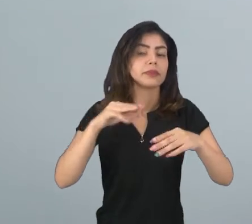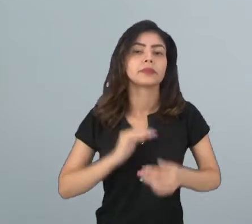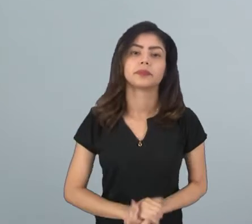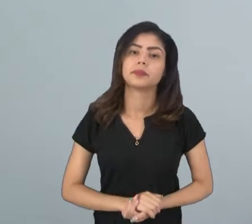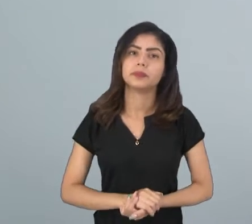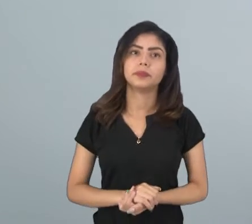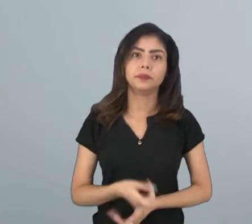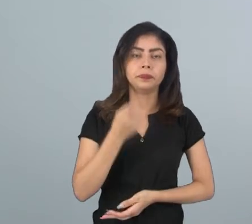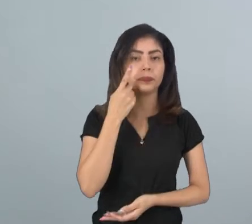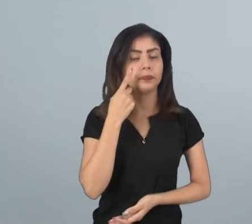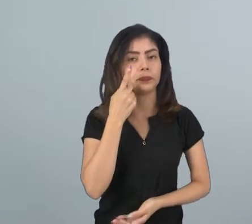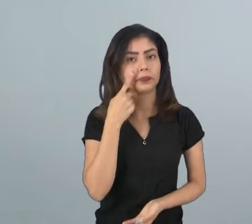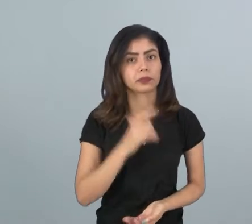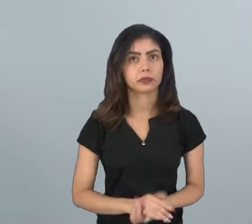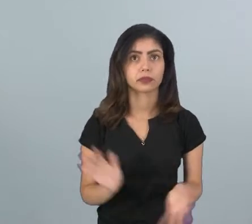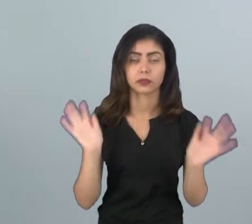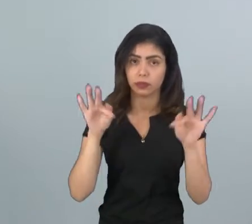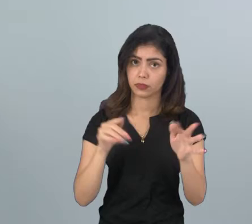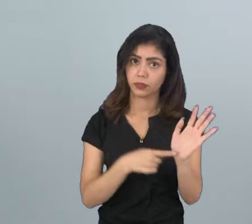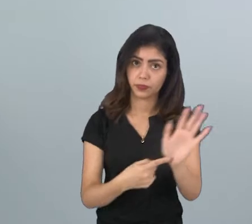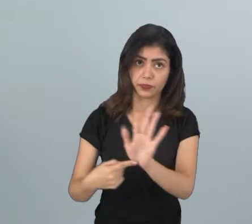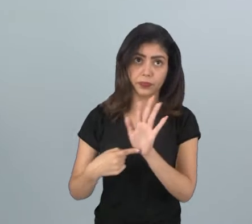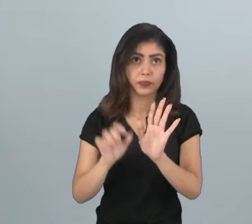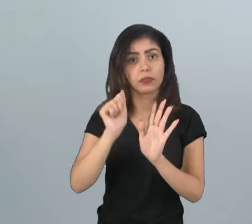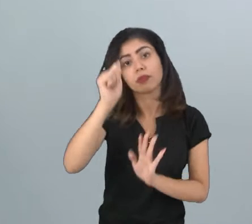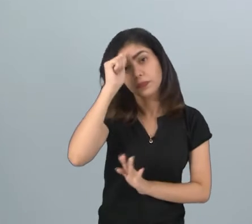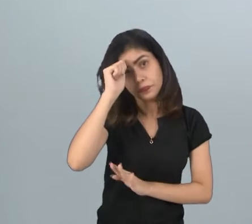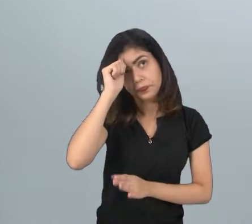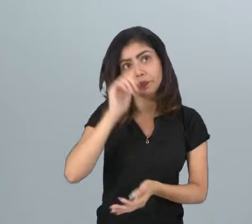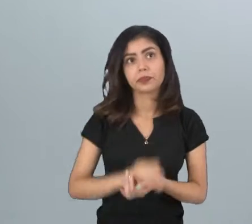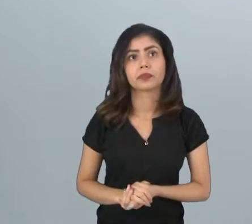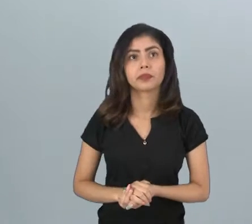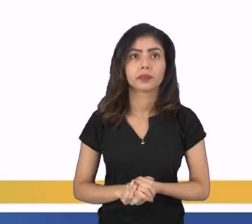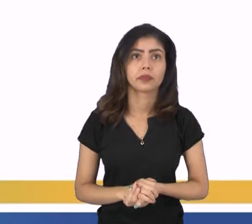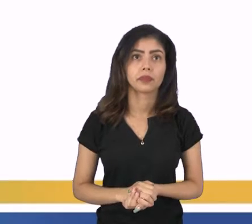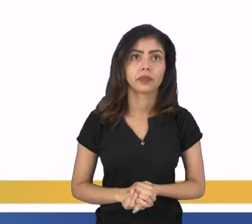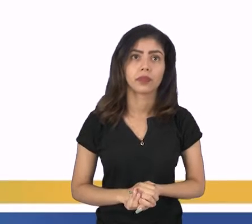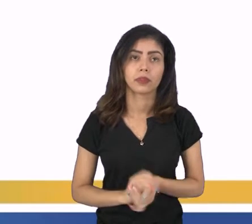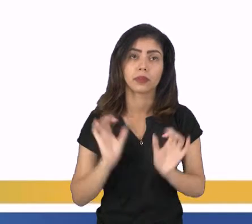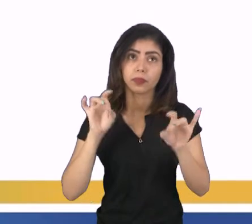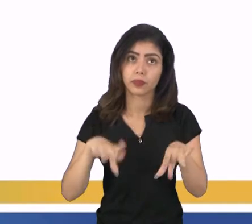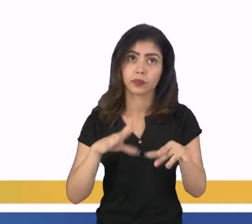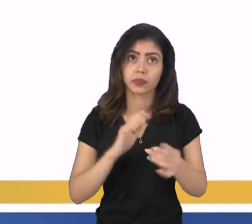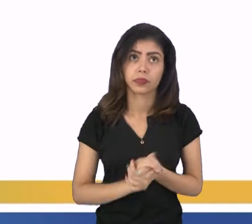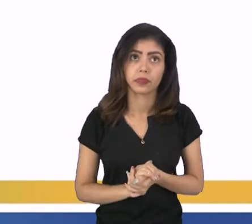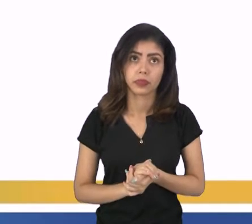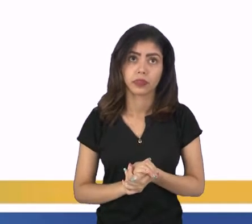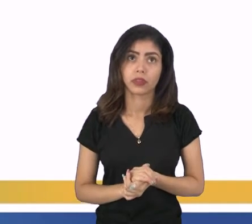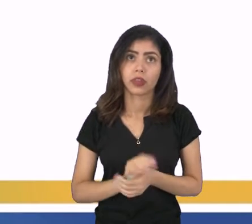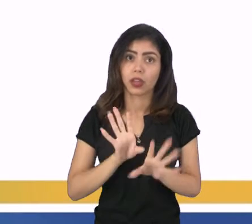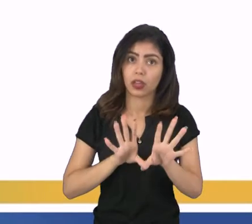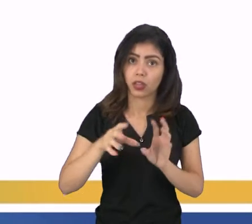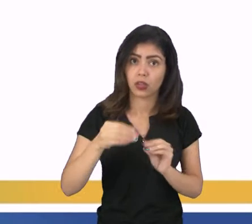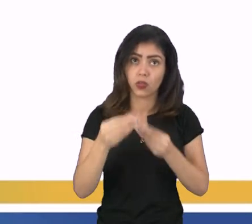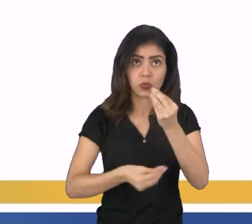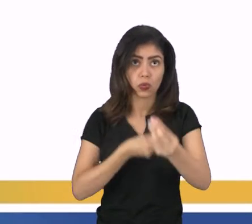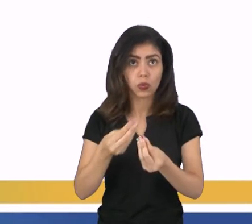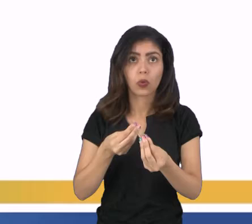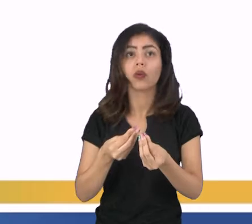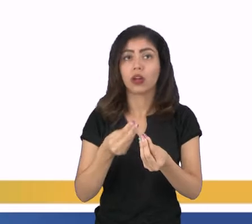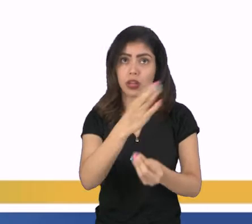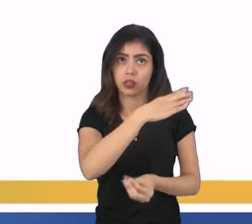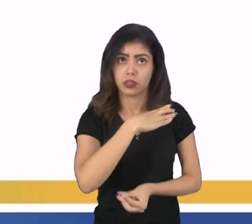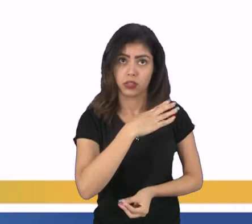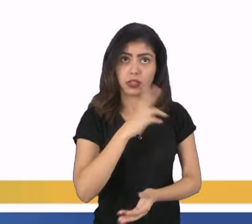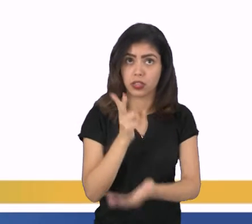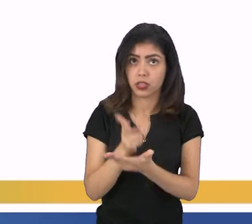só o que vai concluir ainda o autor Rossi, no finalzinho. A forma da cidade